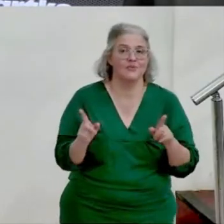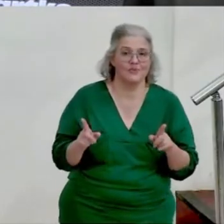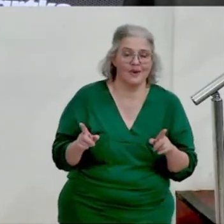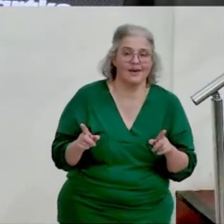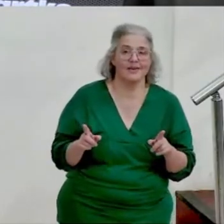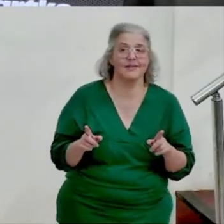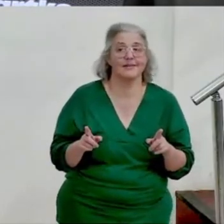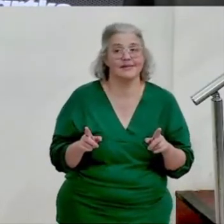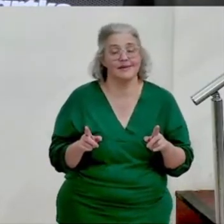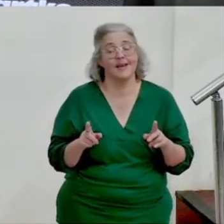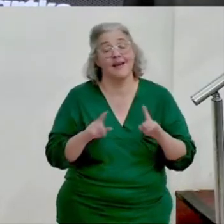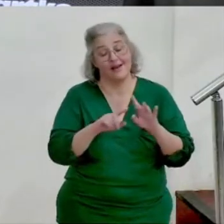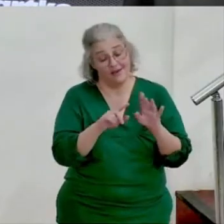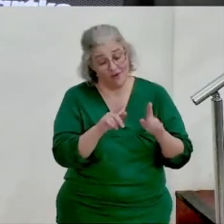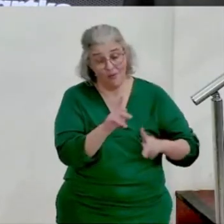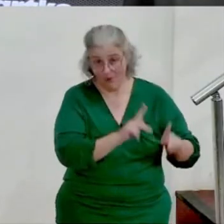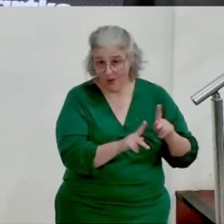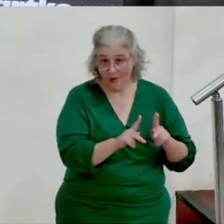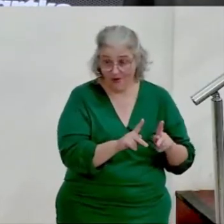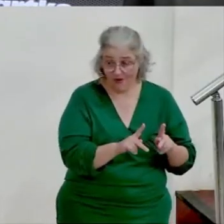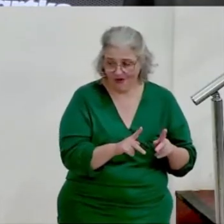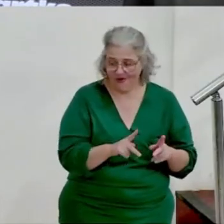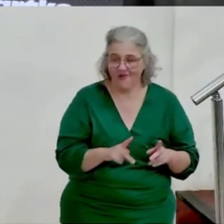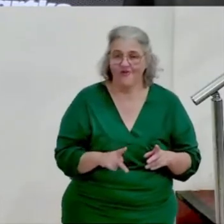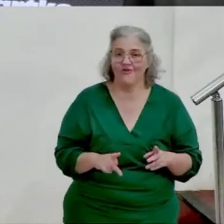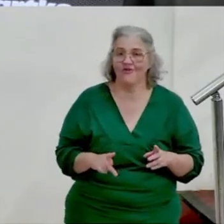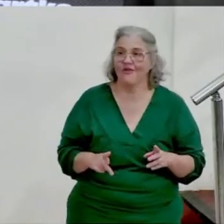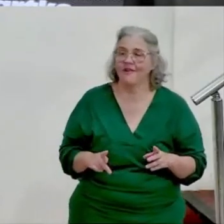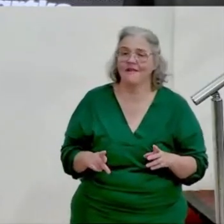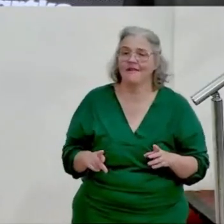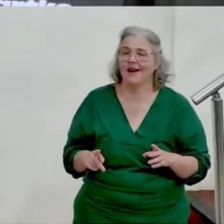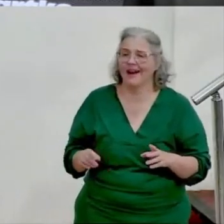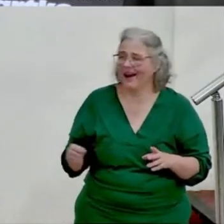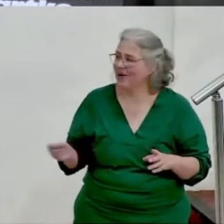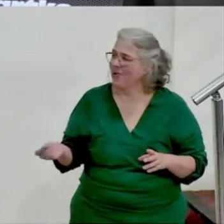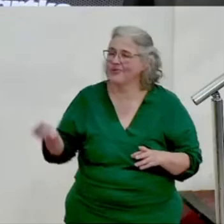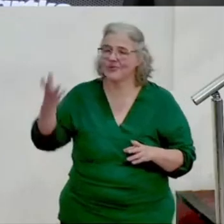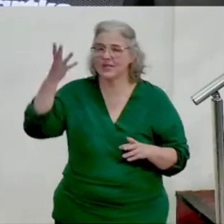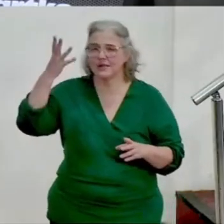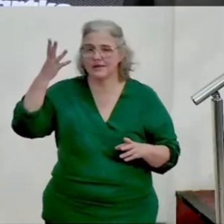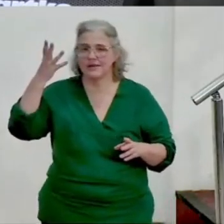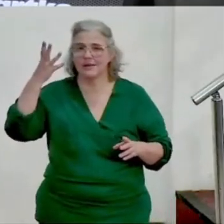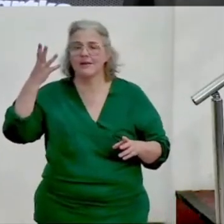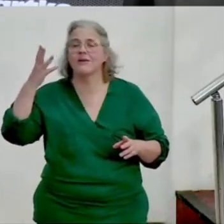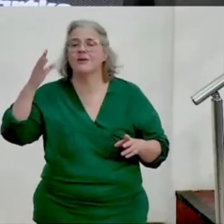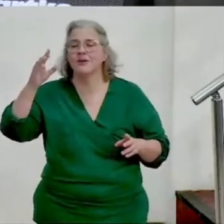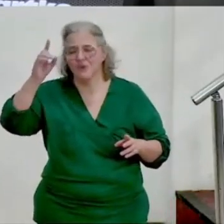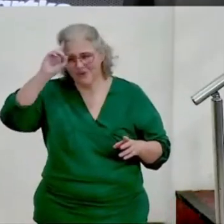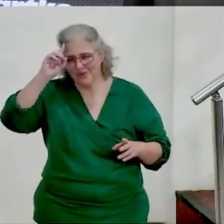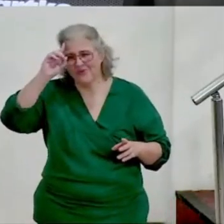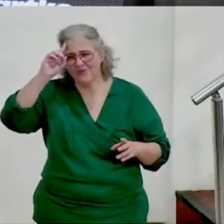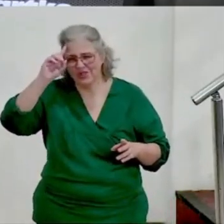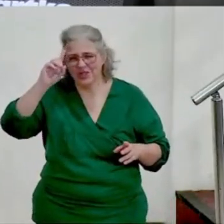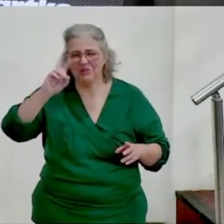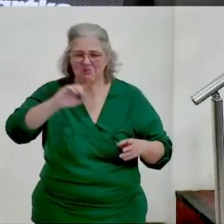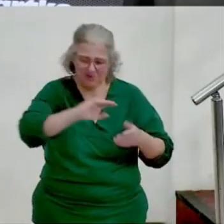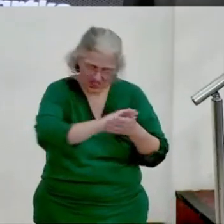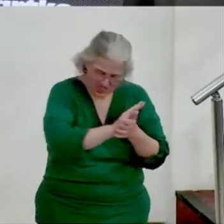eles repentinamente e com uma mensagem: o que vem agora é